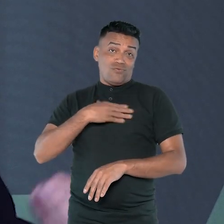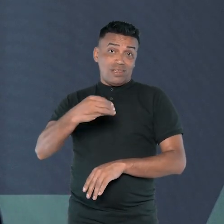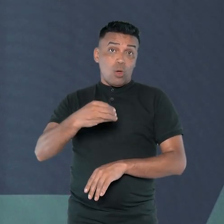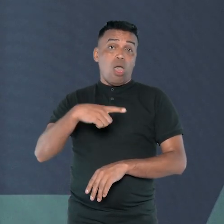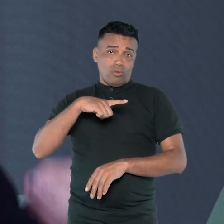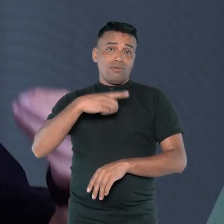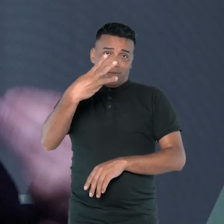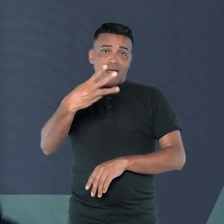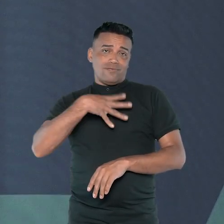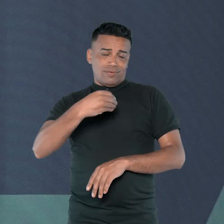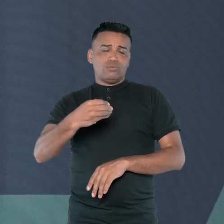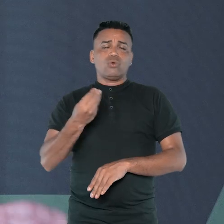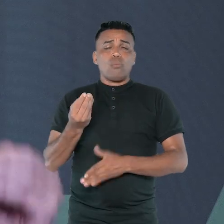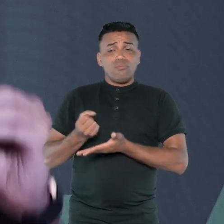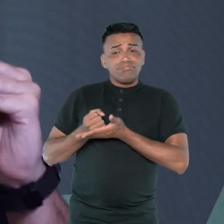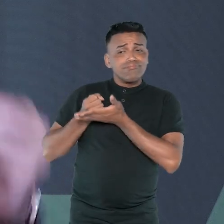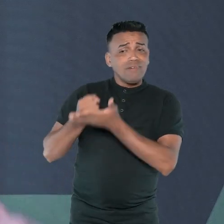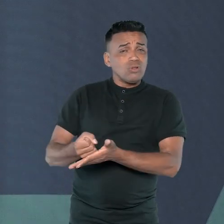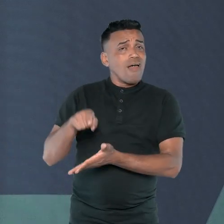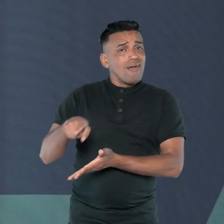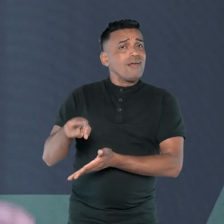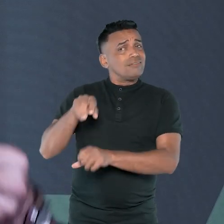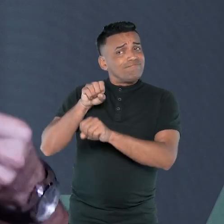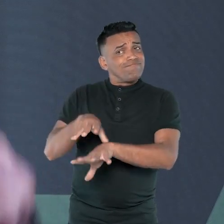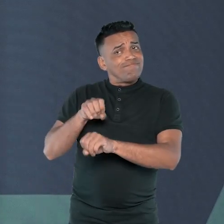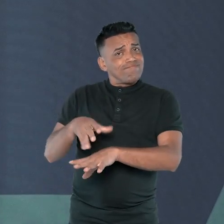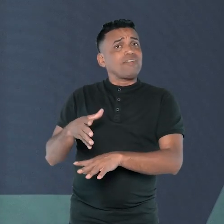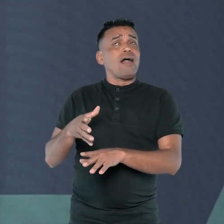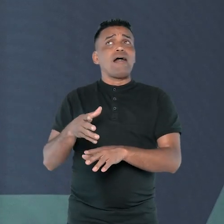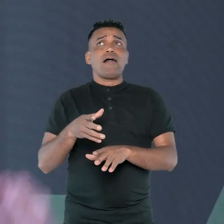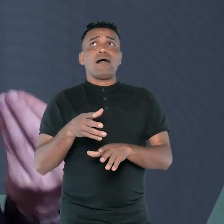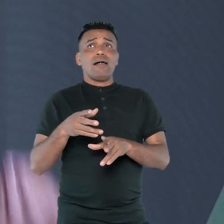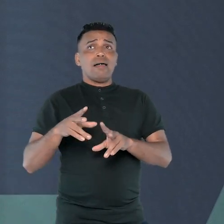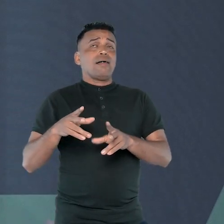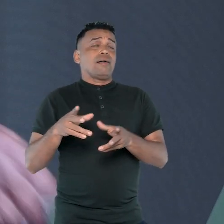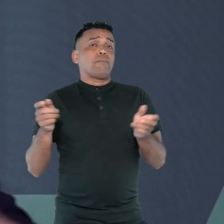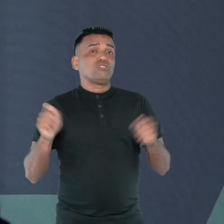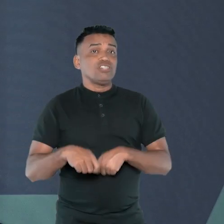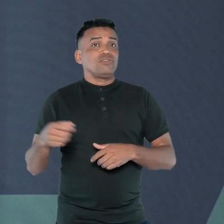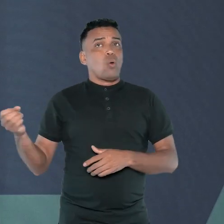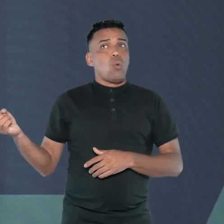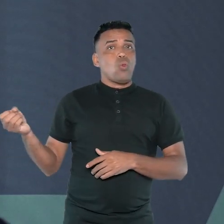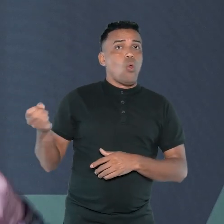nós podemos contribuir para uma noção de que é possível, a partir de um